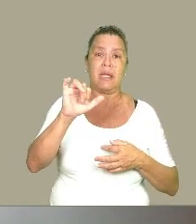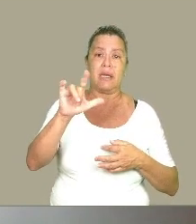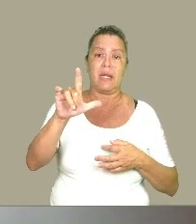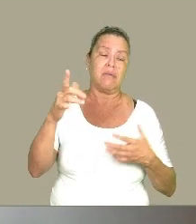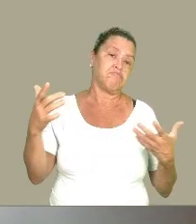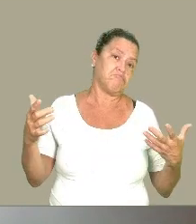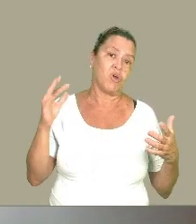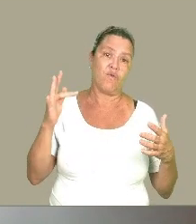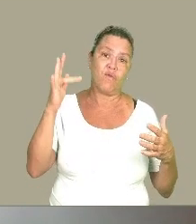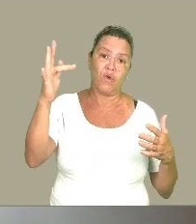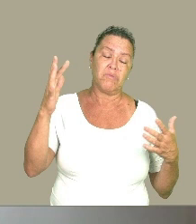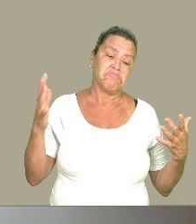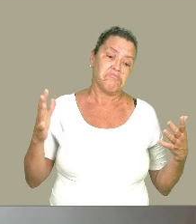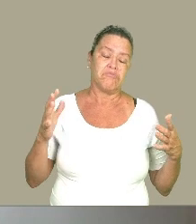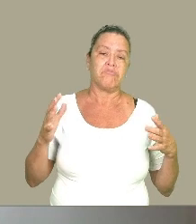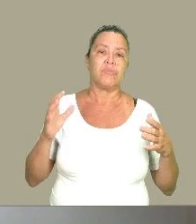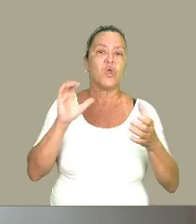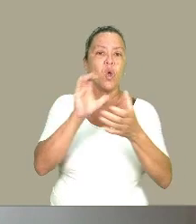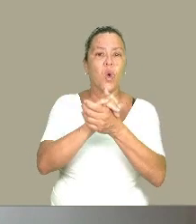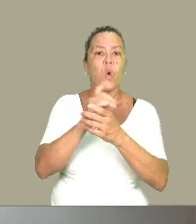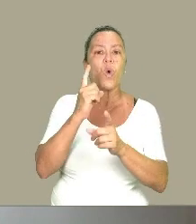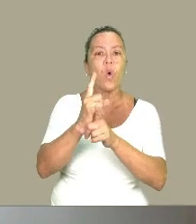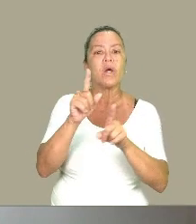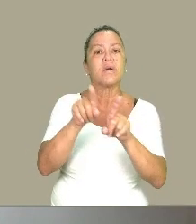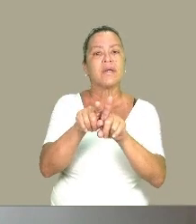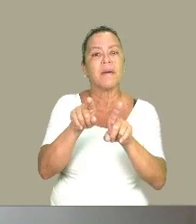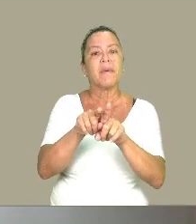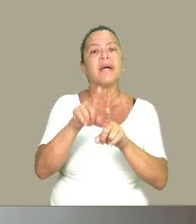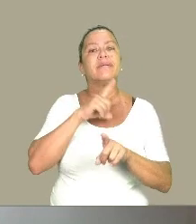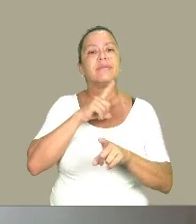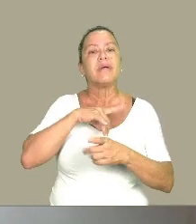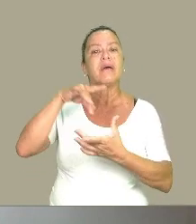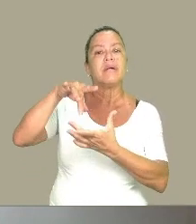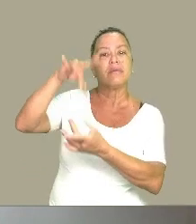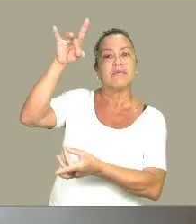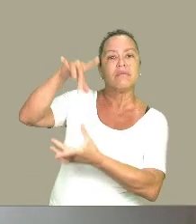Também nesses encontros matrimoniais, né, teremos